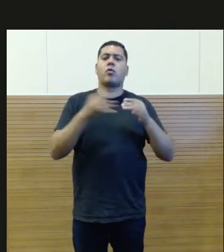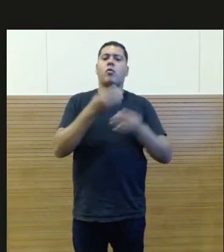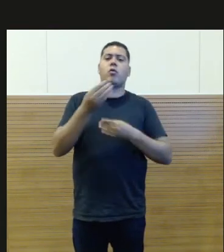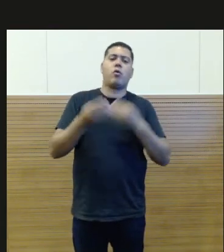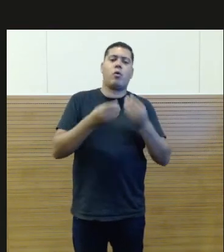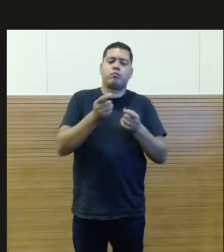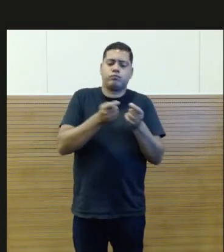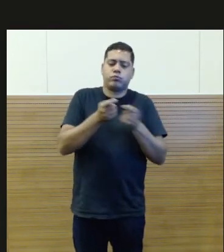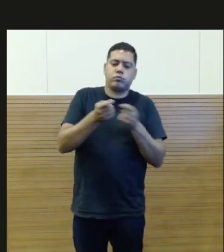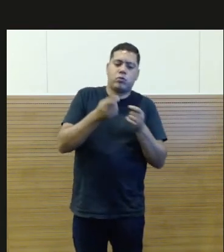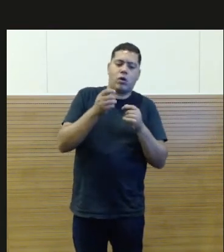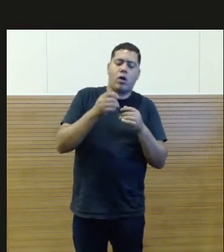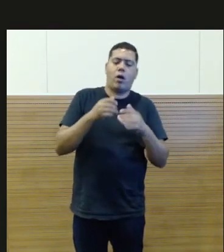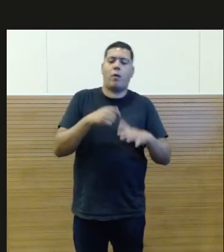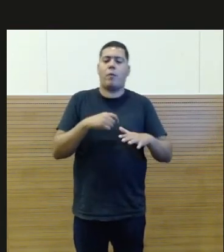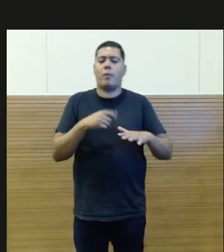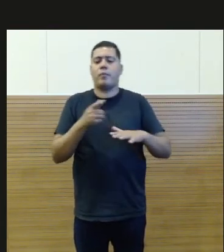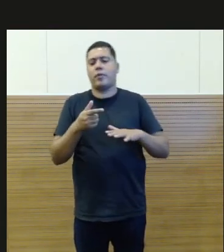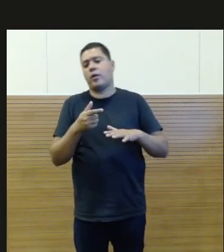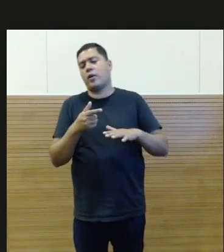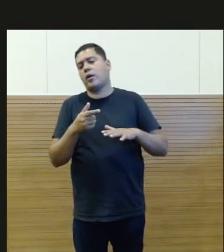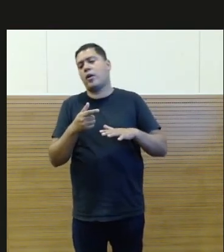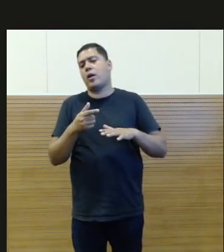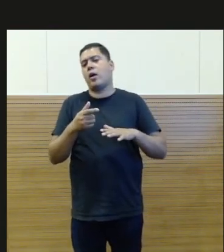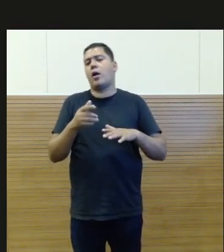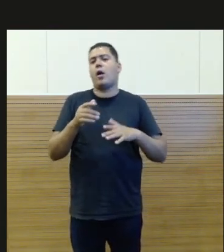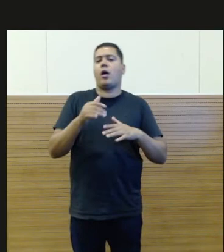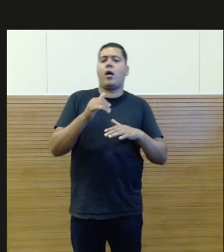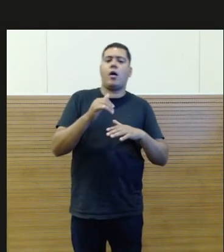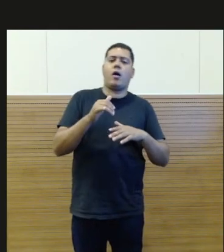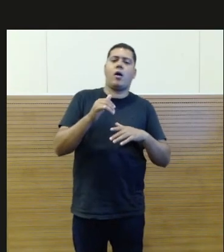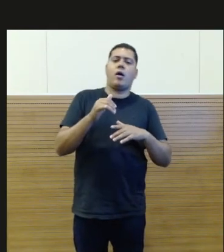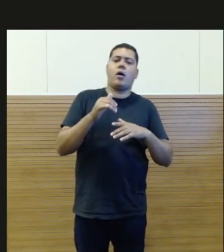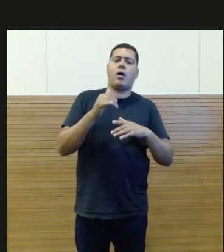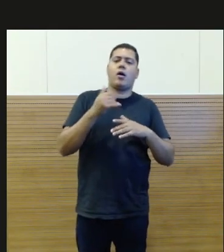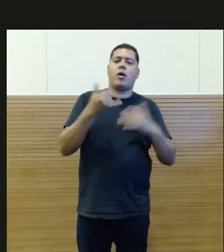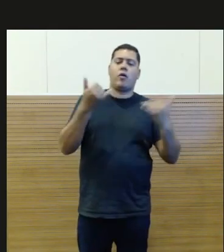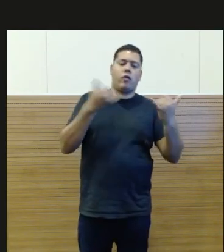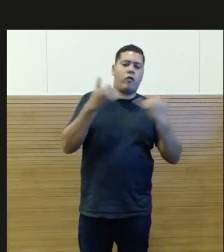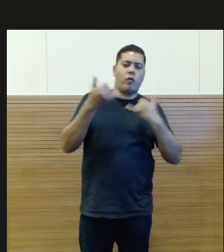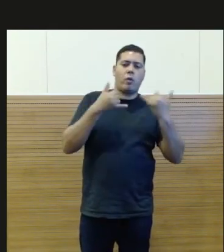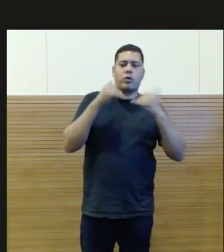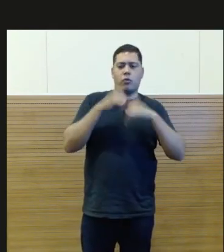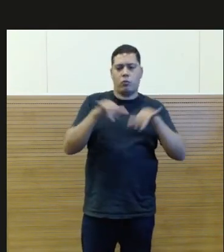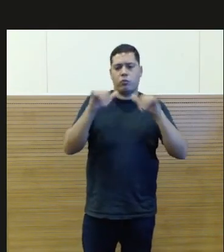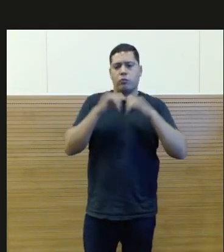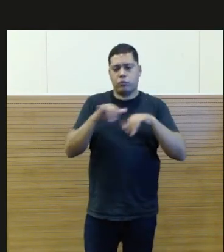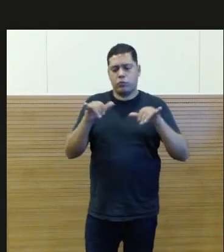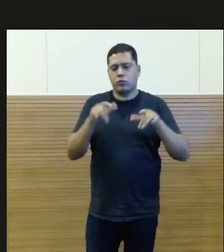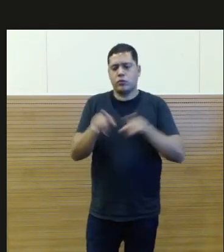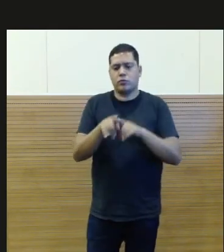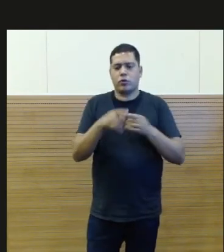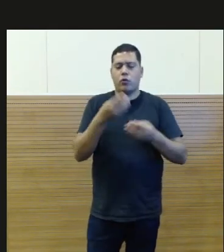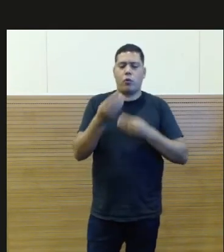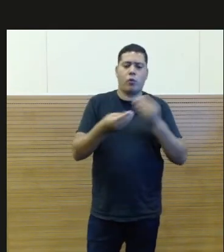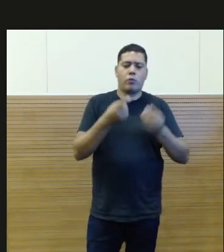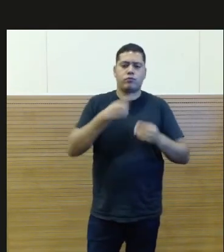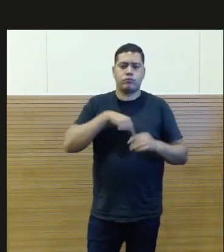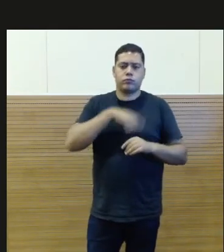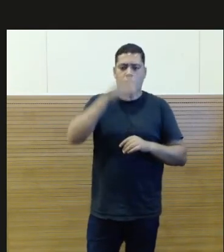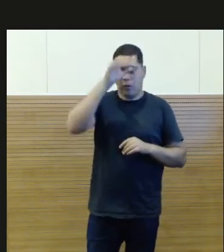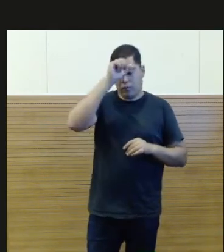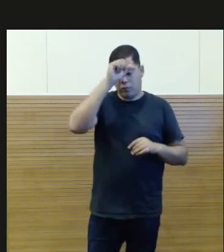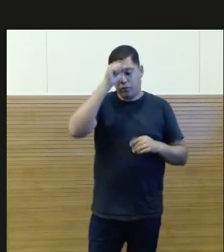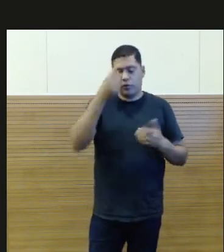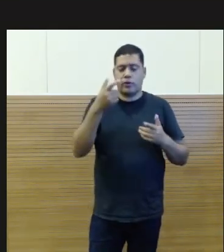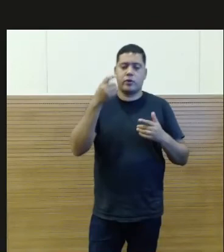a publicidade melhor do que já está sendo feita, né, e como que a gente vai aprendendo das experiências dos